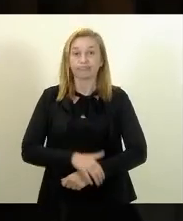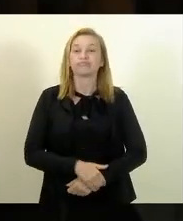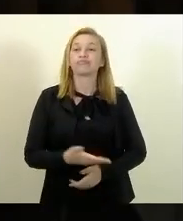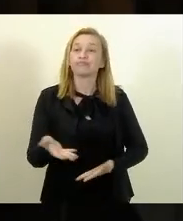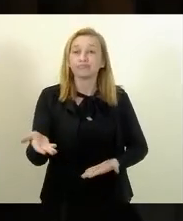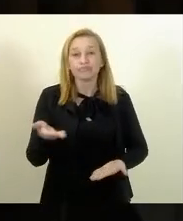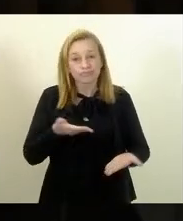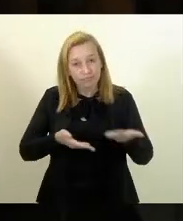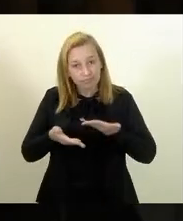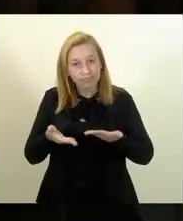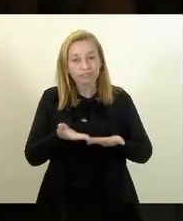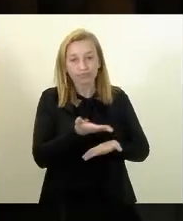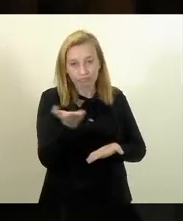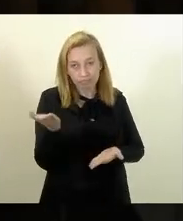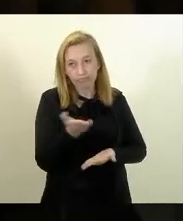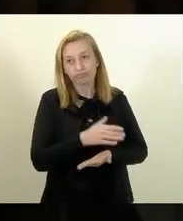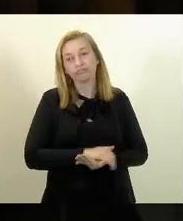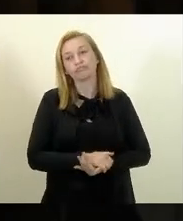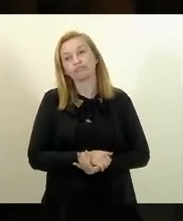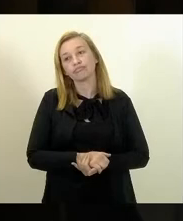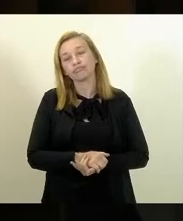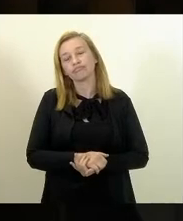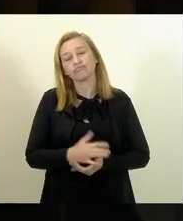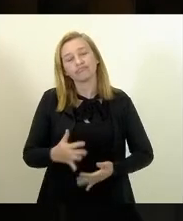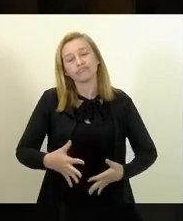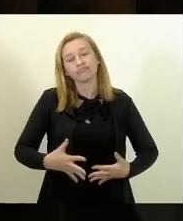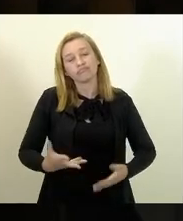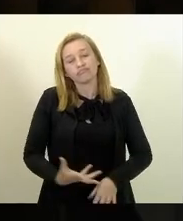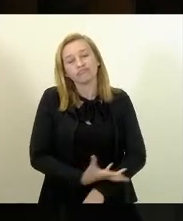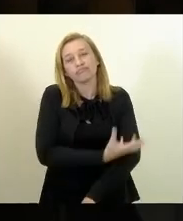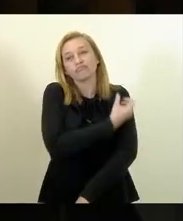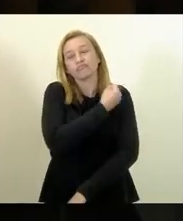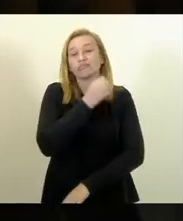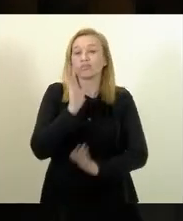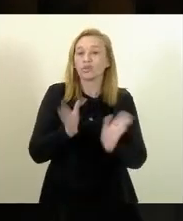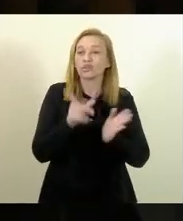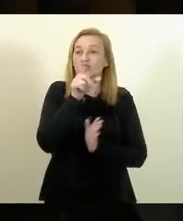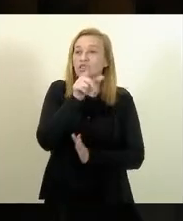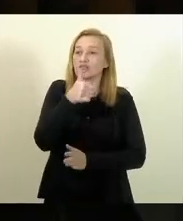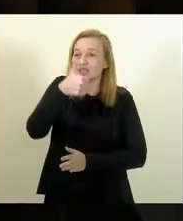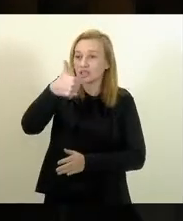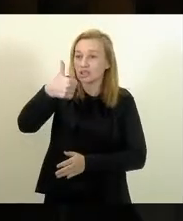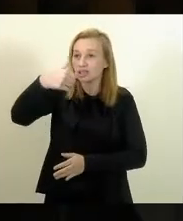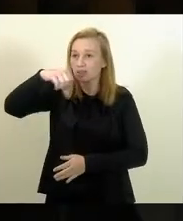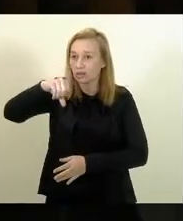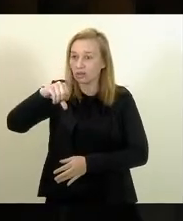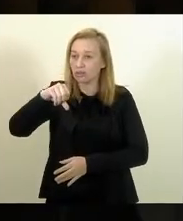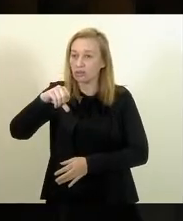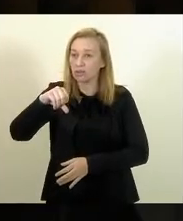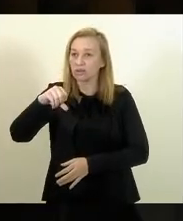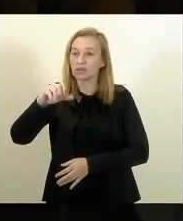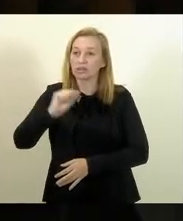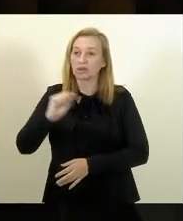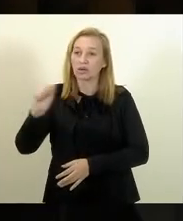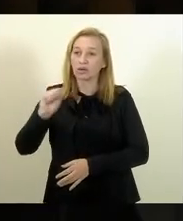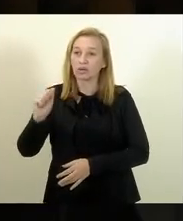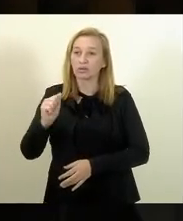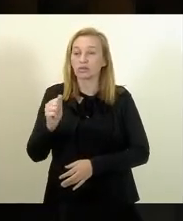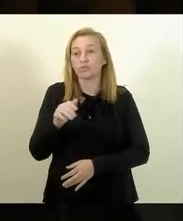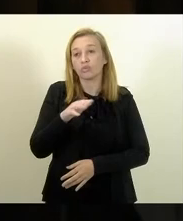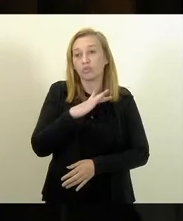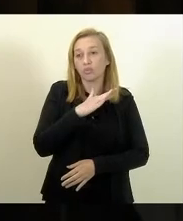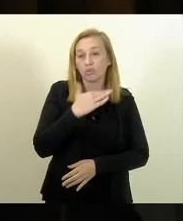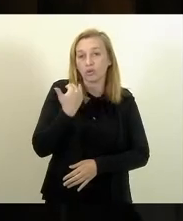compartilho uma pitada de emoção. Hoje, 19 de agosto, é um dia que lembro do meu falecido irmão, que morreu